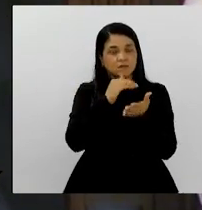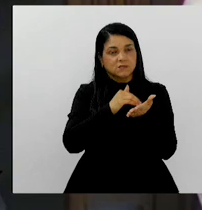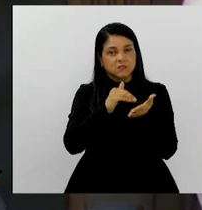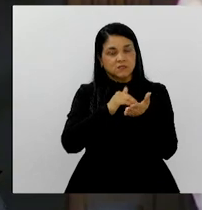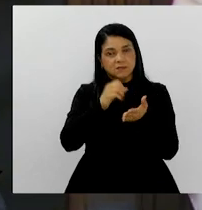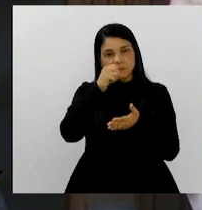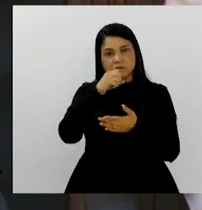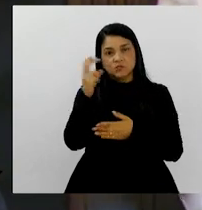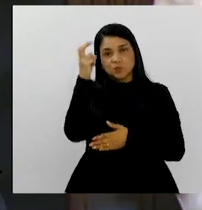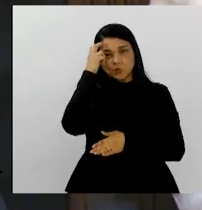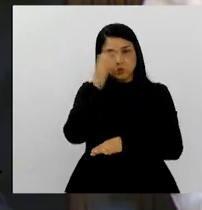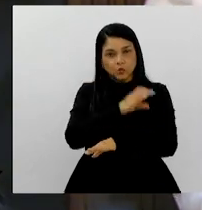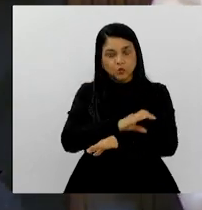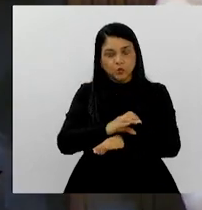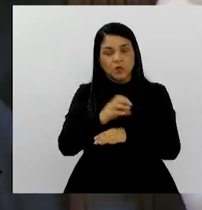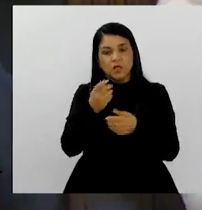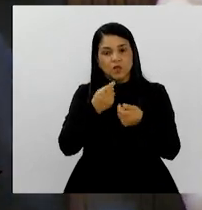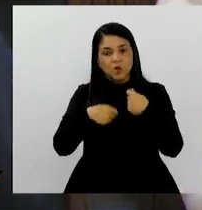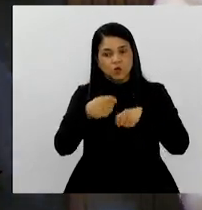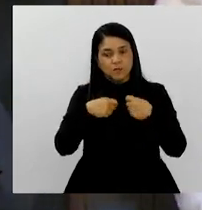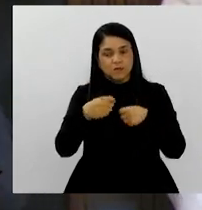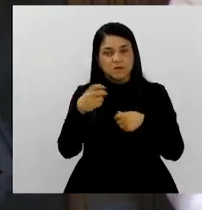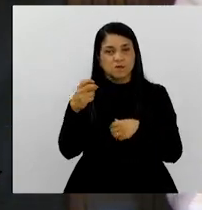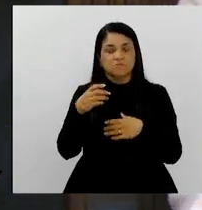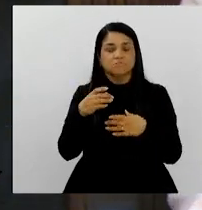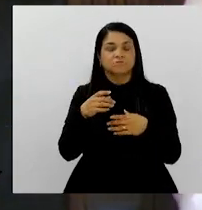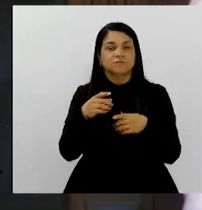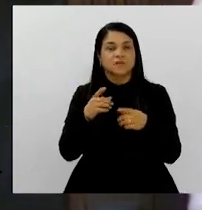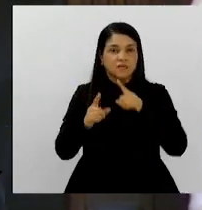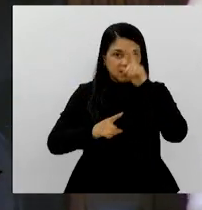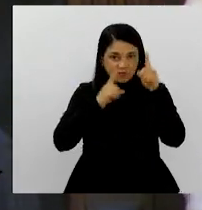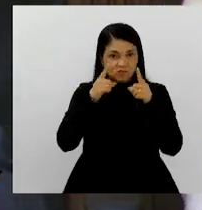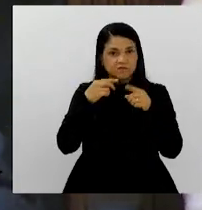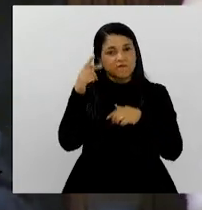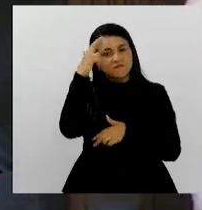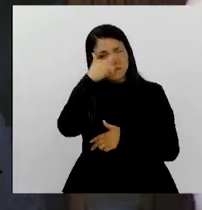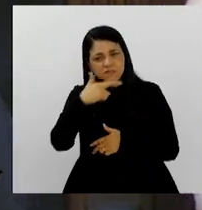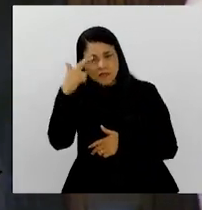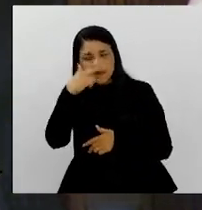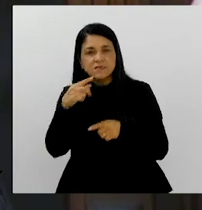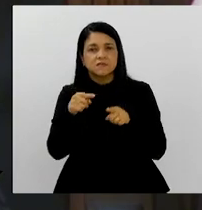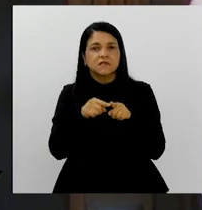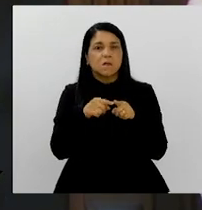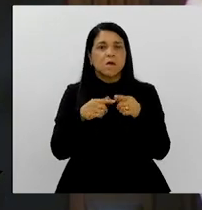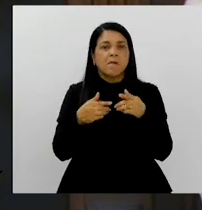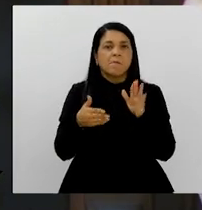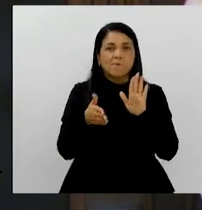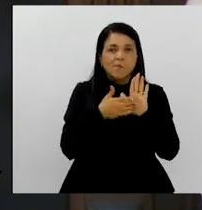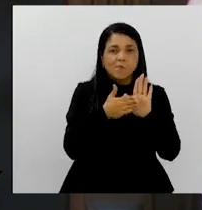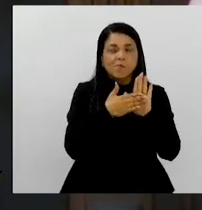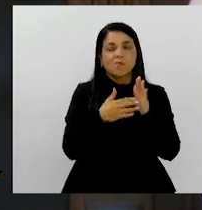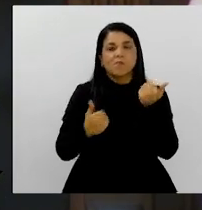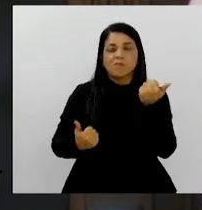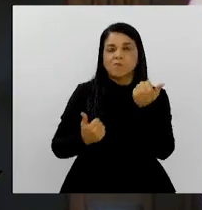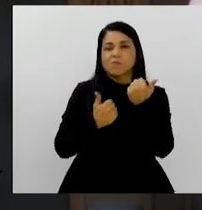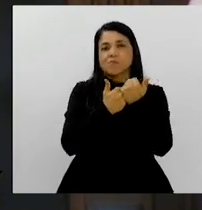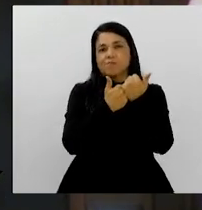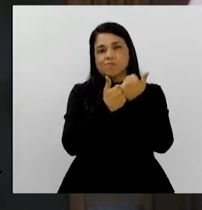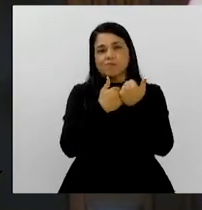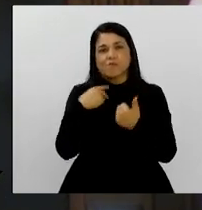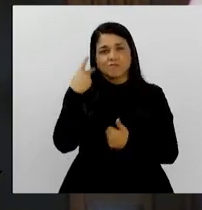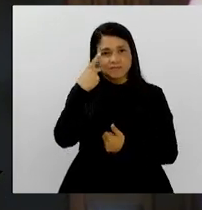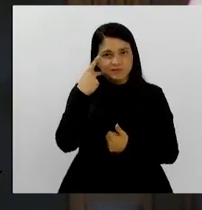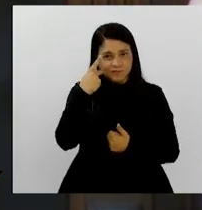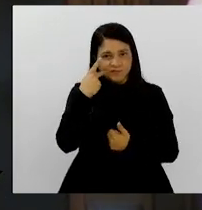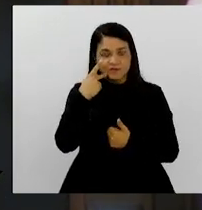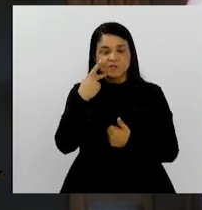Criativa do Estado, que está ali para fiscalizar, monitorar, apoiar, propor políticas públicas, e é isso que a gente tem feito. Então, eu conto com